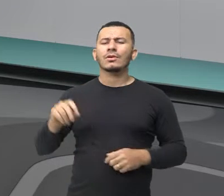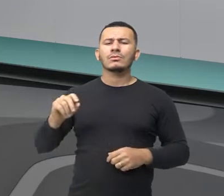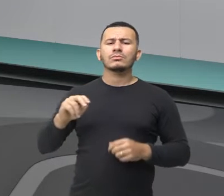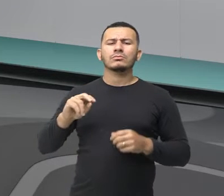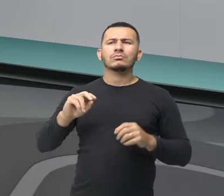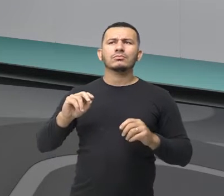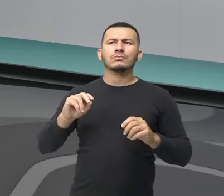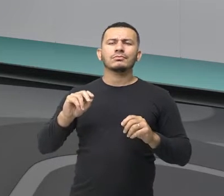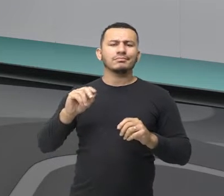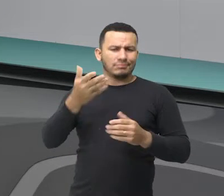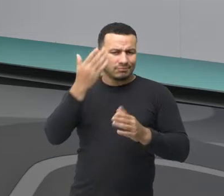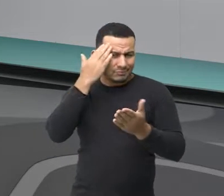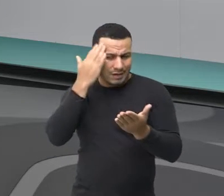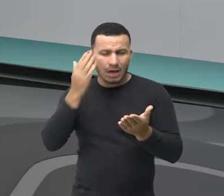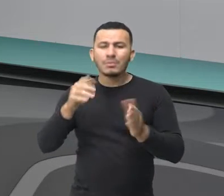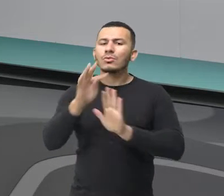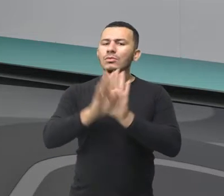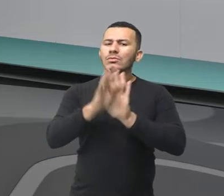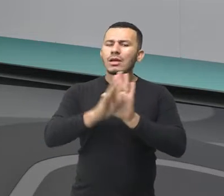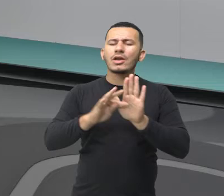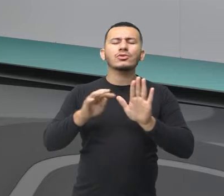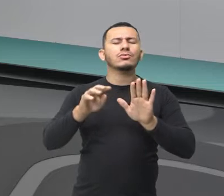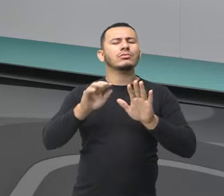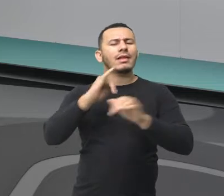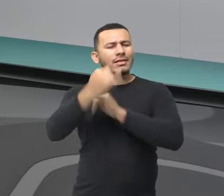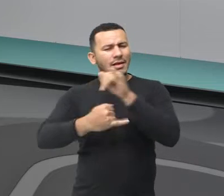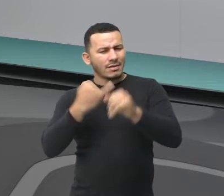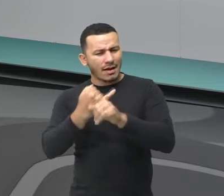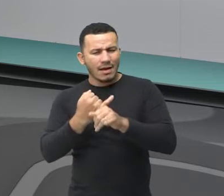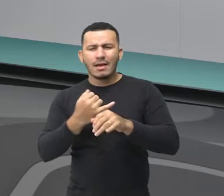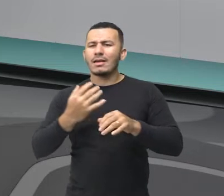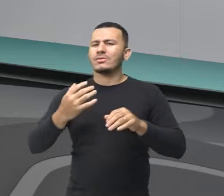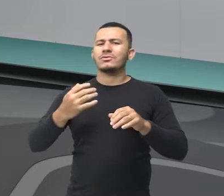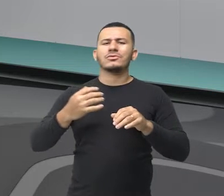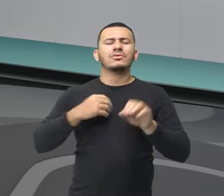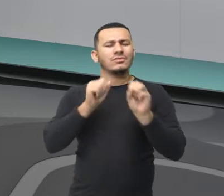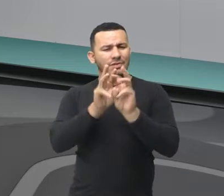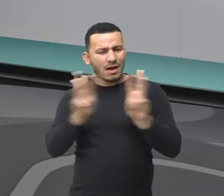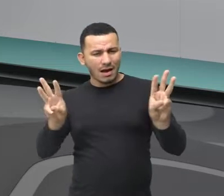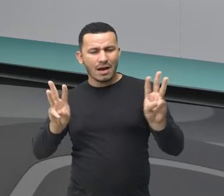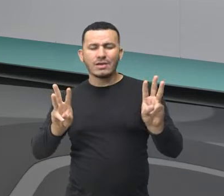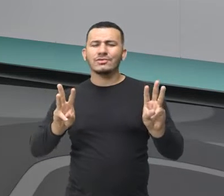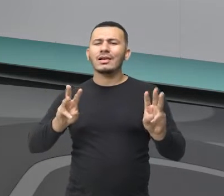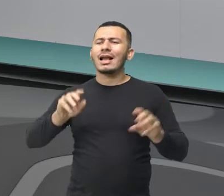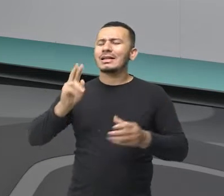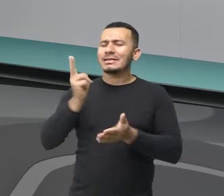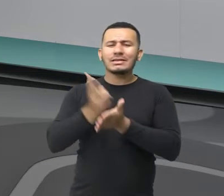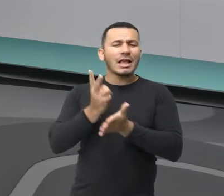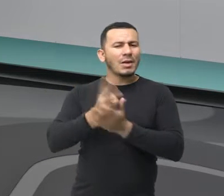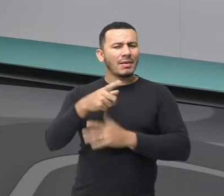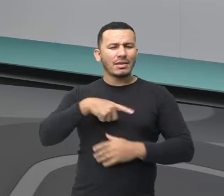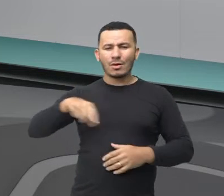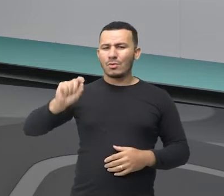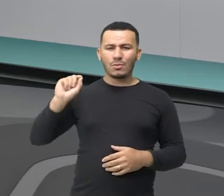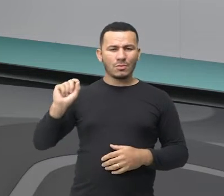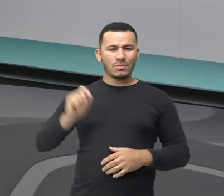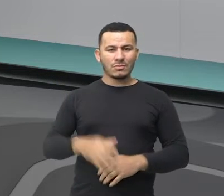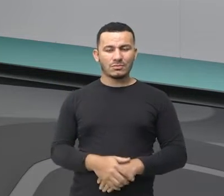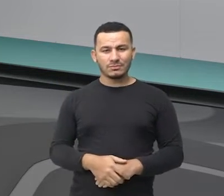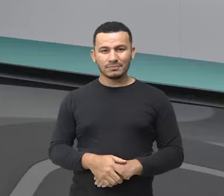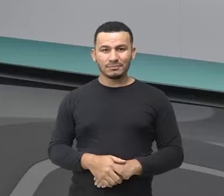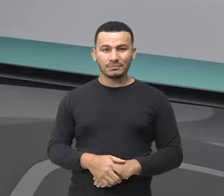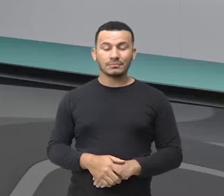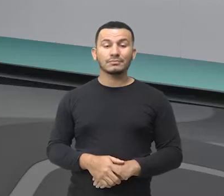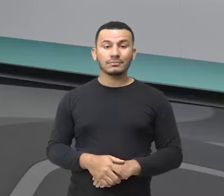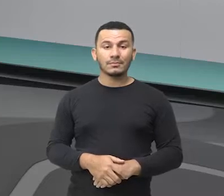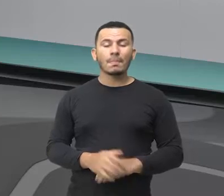é muito comum em textos midiáticos, em textos de notícia? O que acontece com alguma frequência?